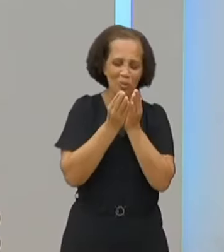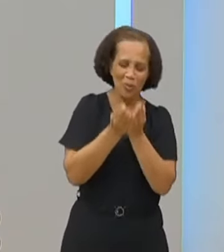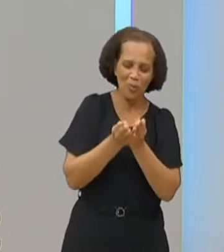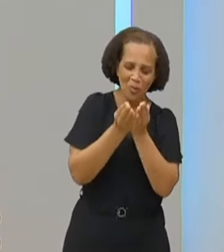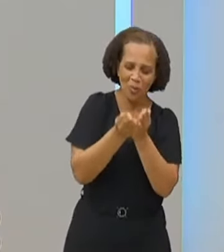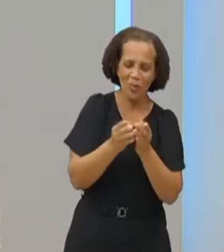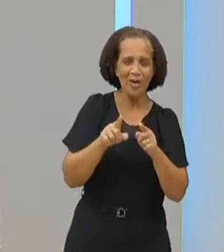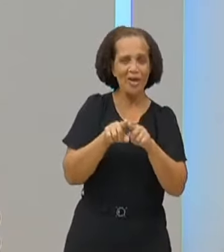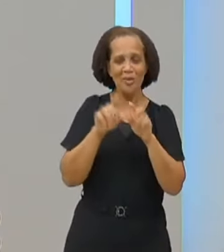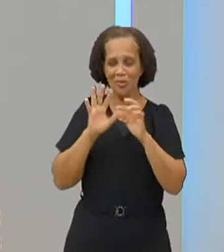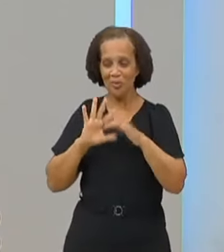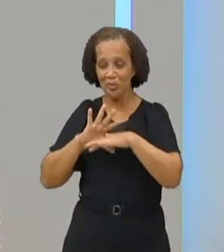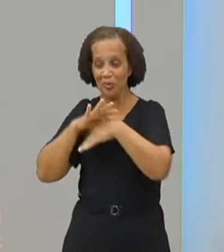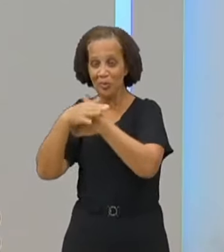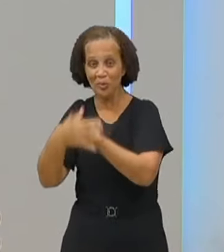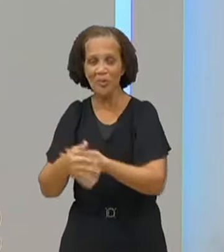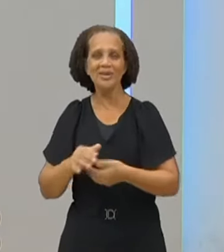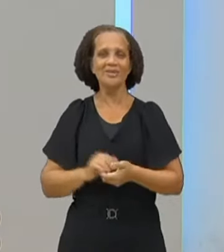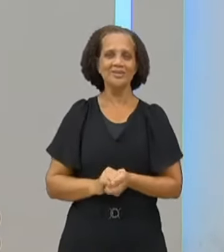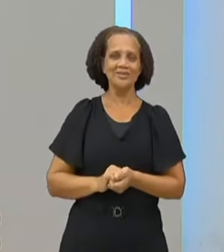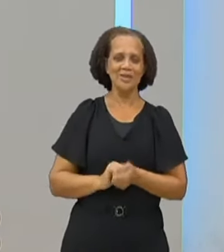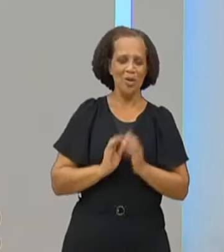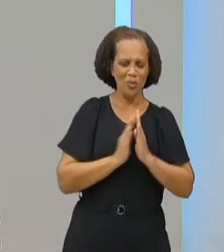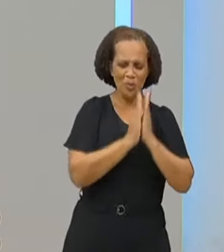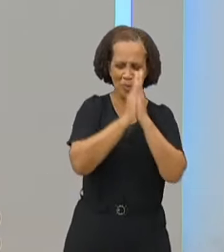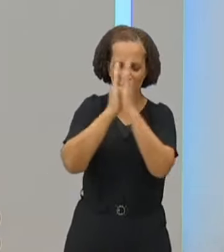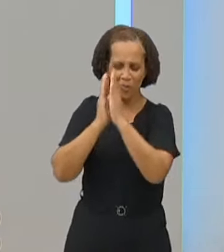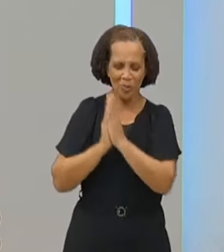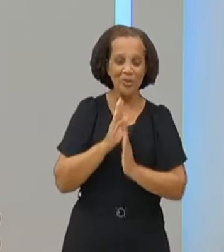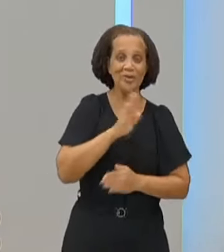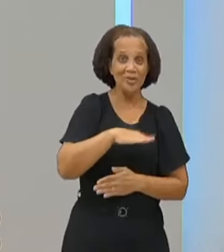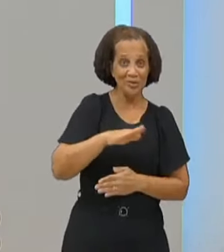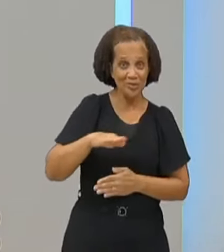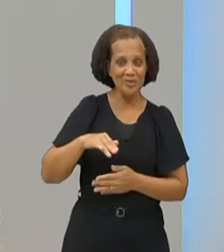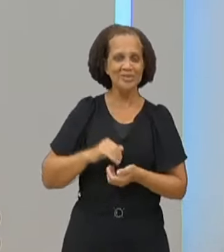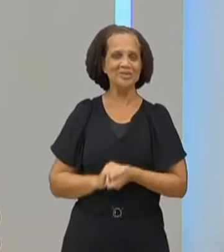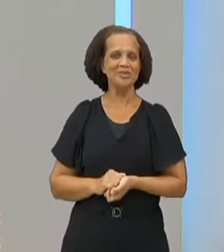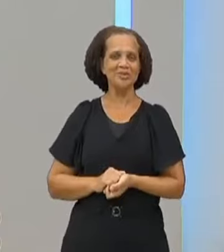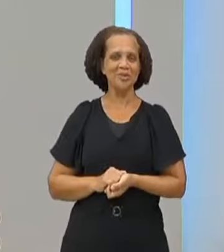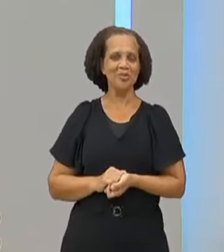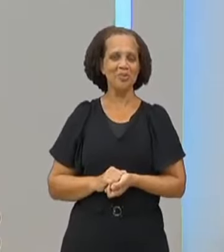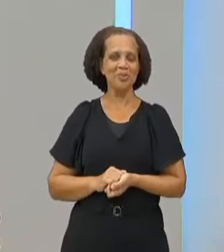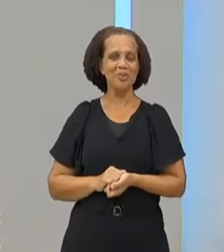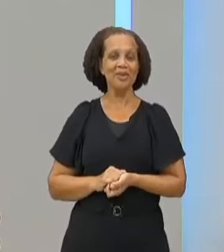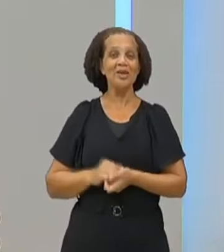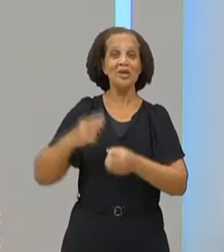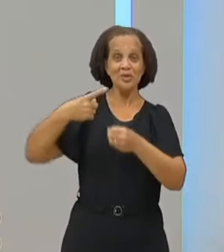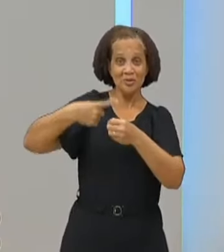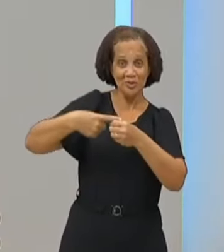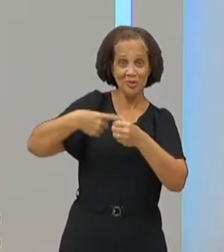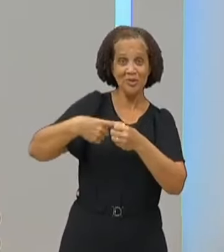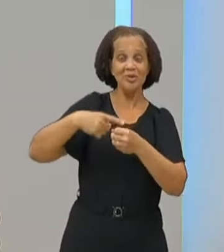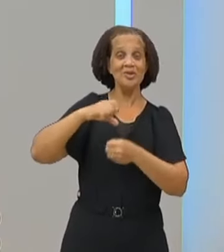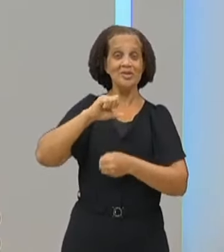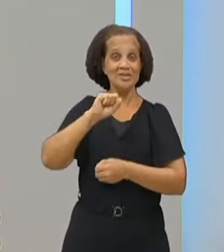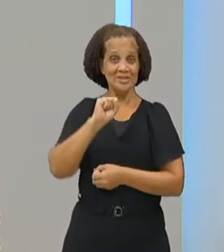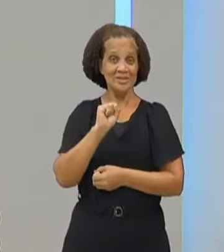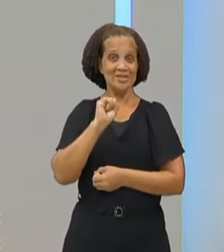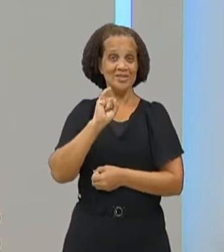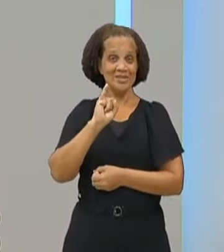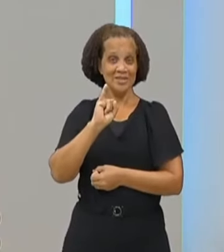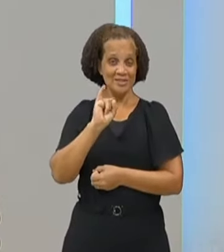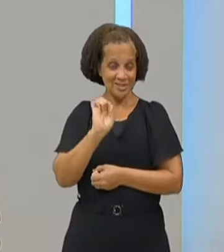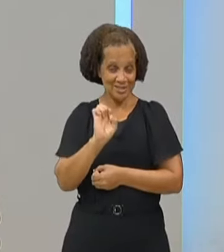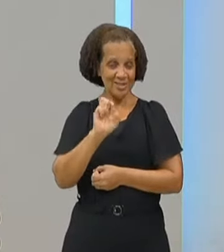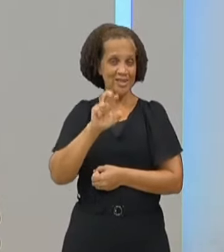grande peixe, a dirigente de oração infantil ali da matriz em Sirinhaém, onde cooperamos, preparou um